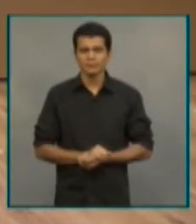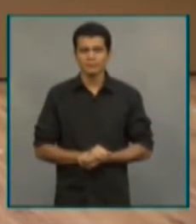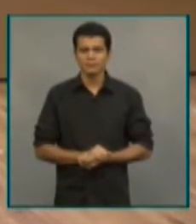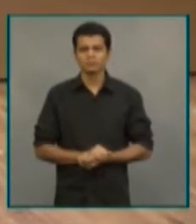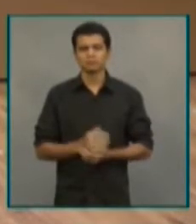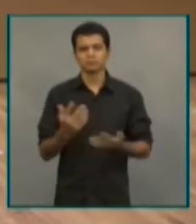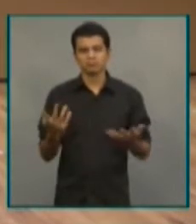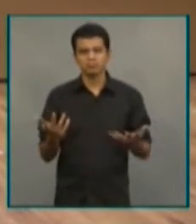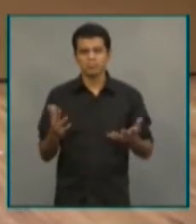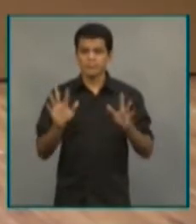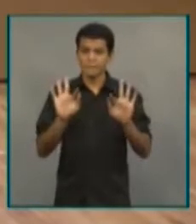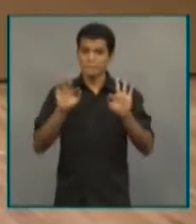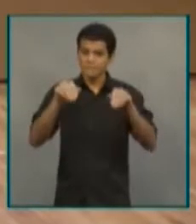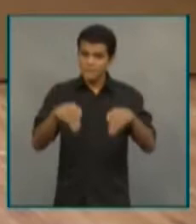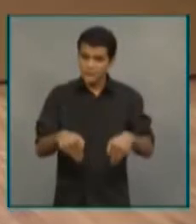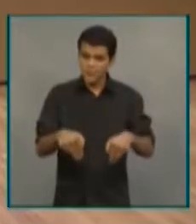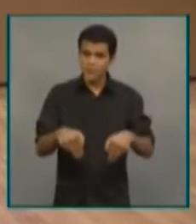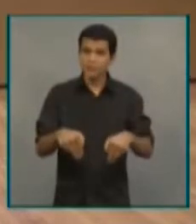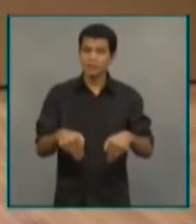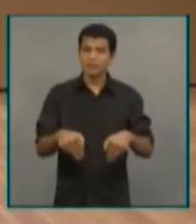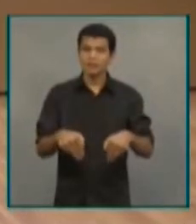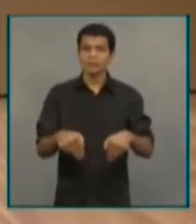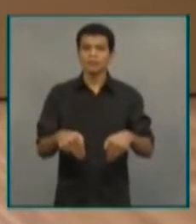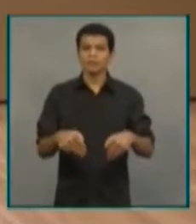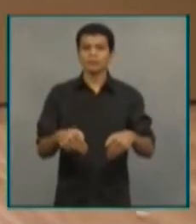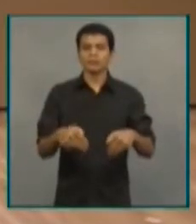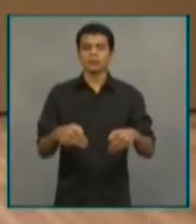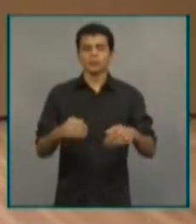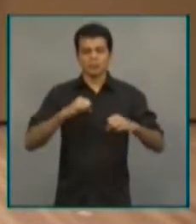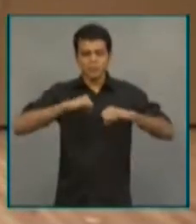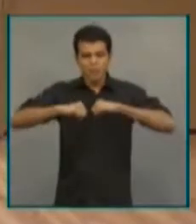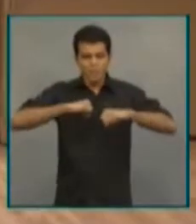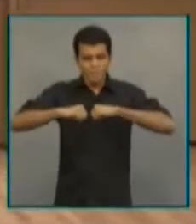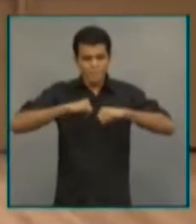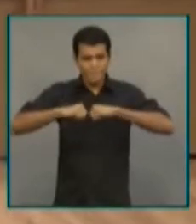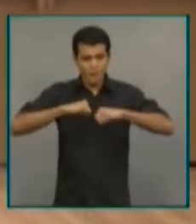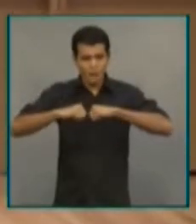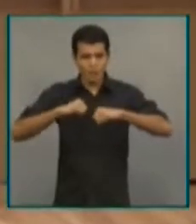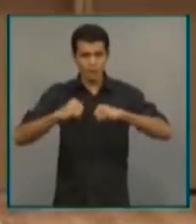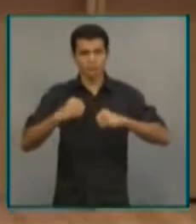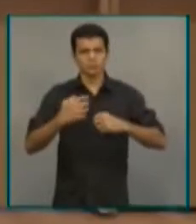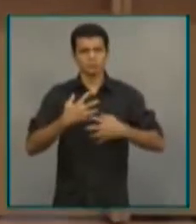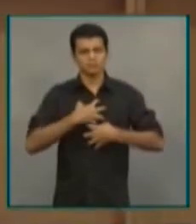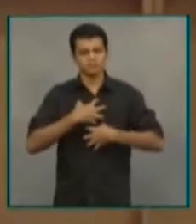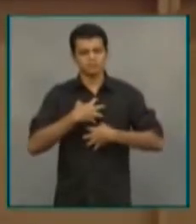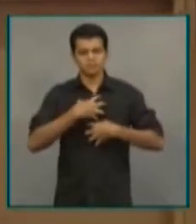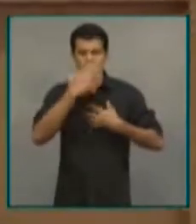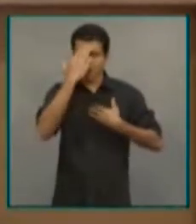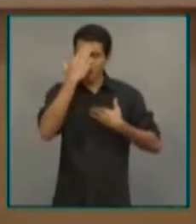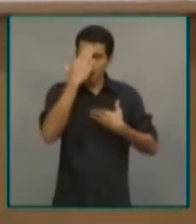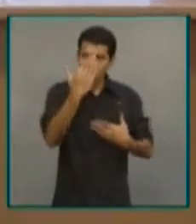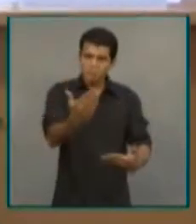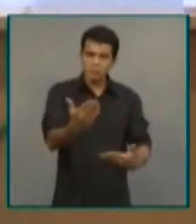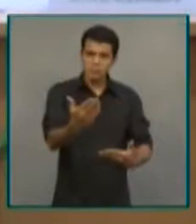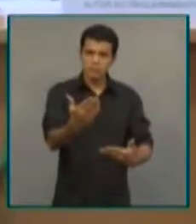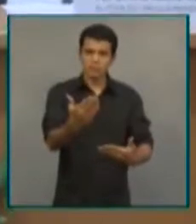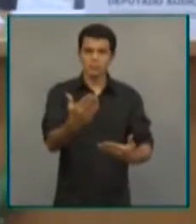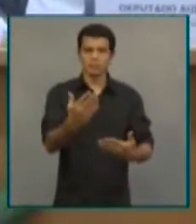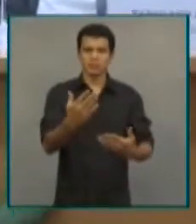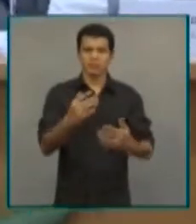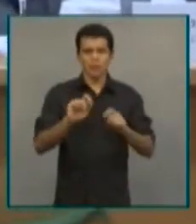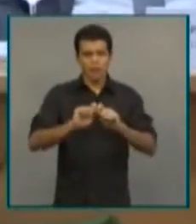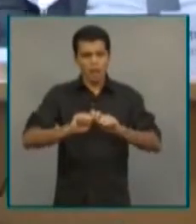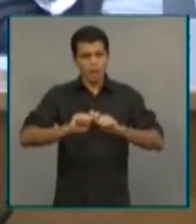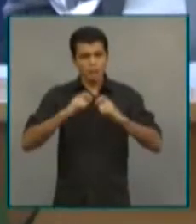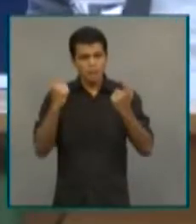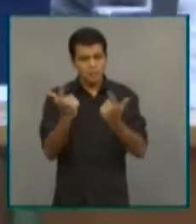Chegamos ao encerramento desse debate. Quero agradecer a estrutura que a Assembleia